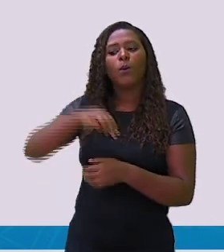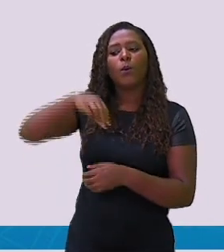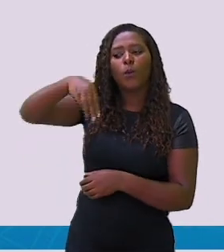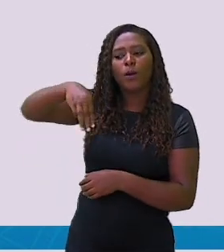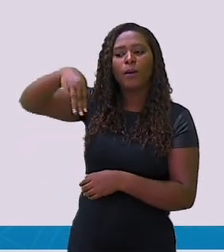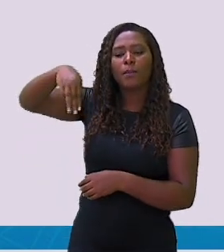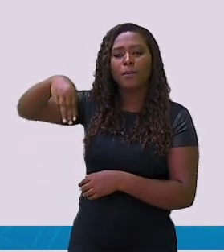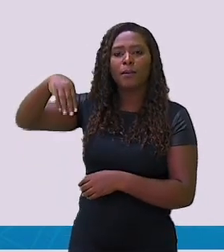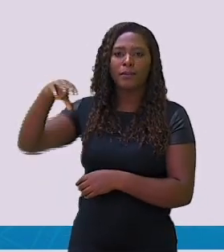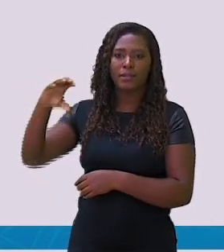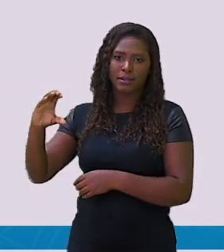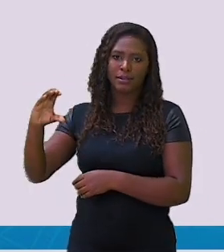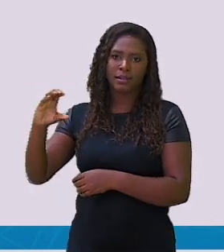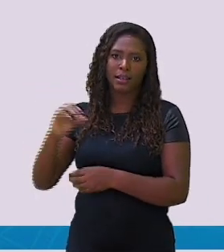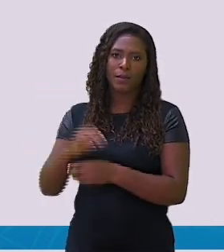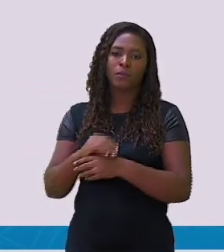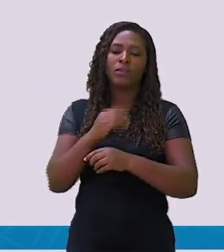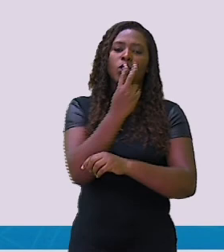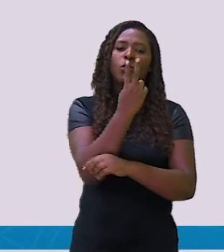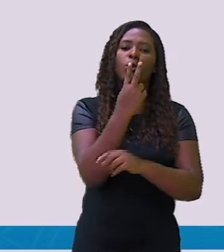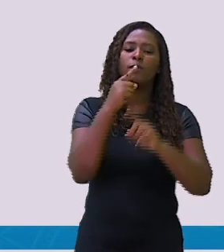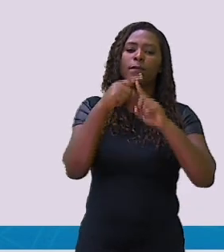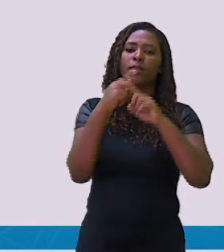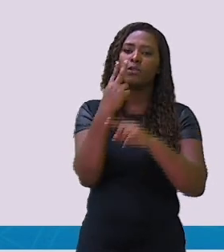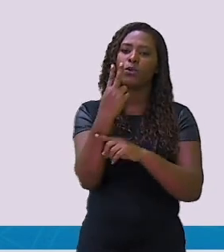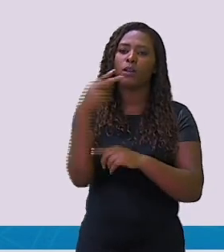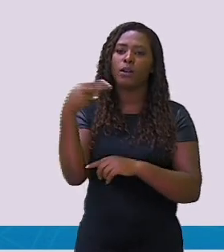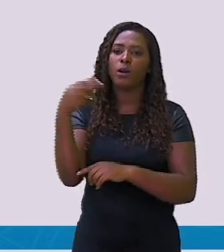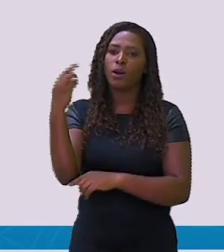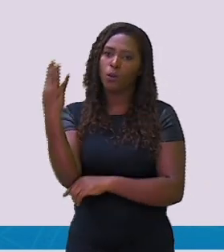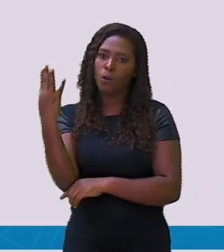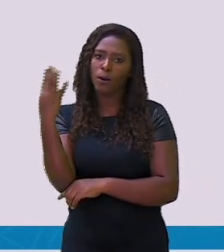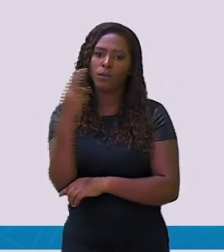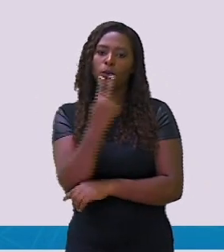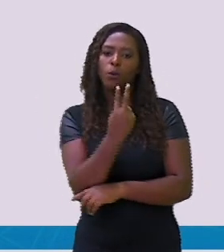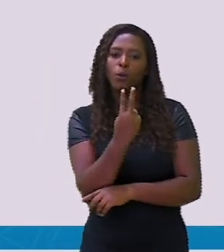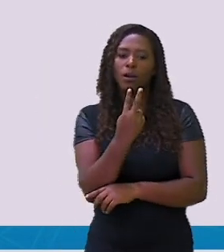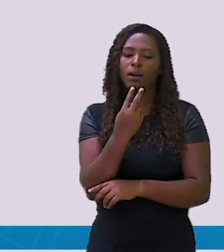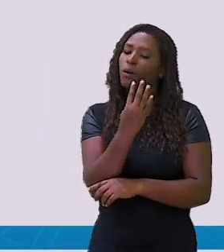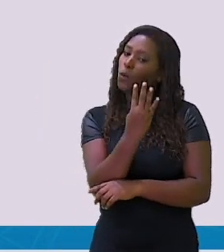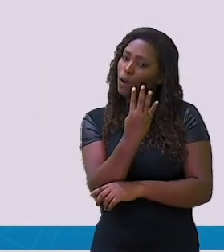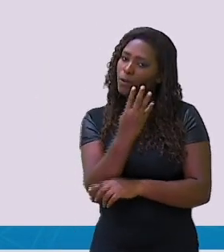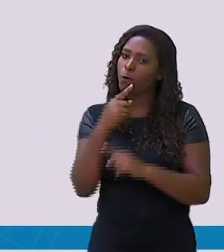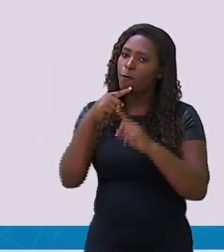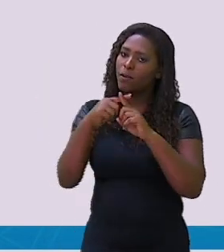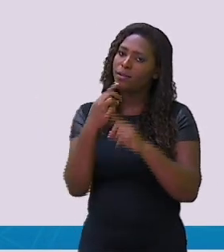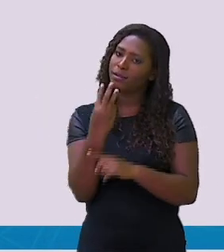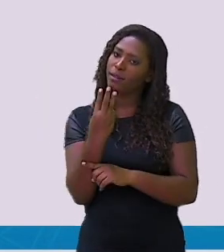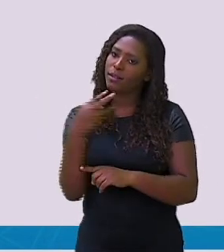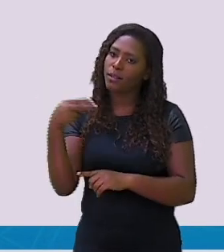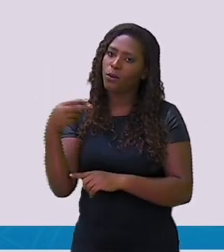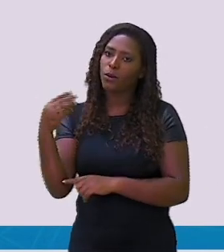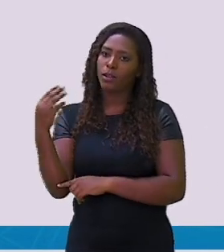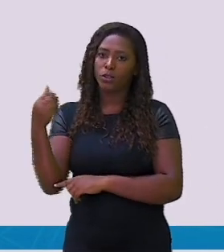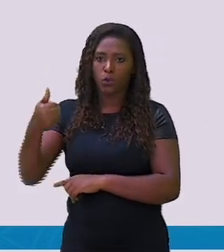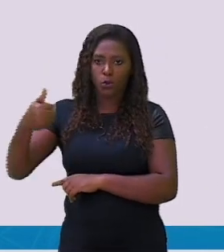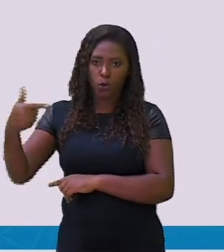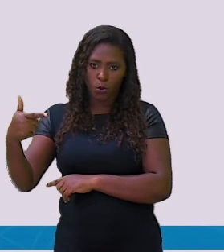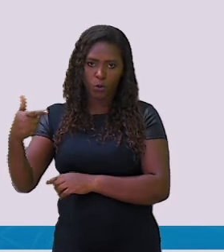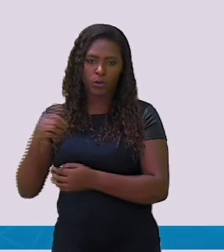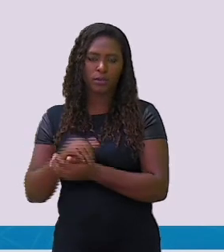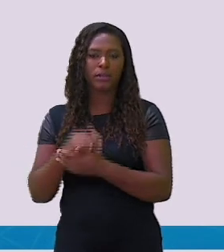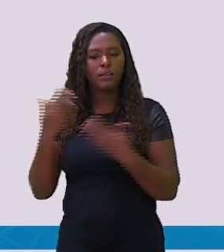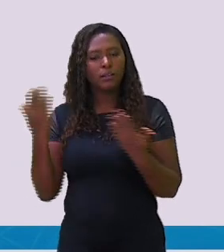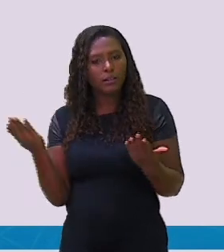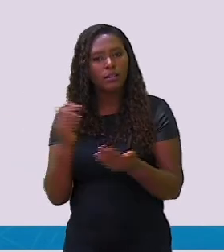2 x 2 4 4 x 3 12 tão aqui olha eu vou resolver aqui ó denominador